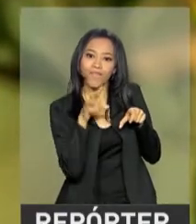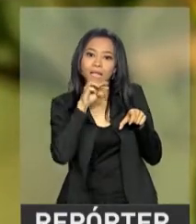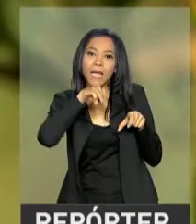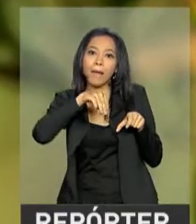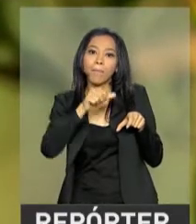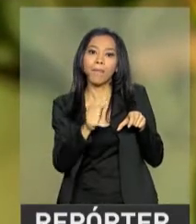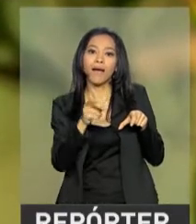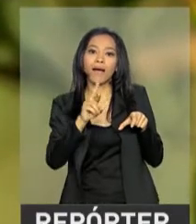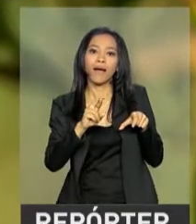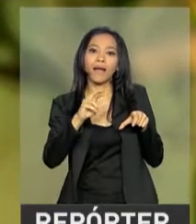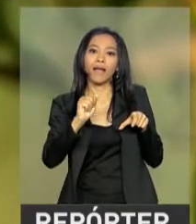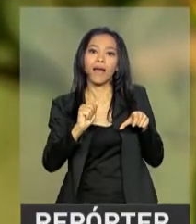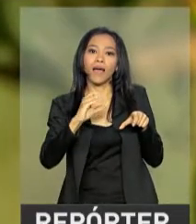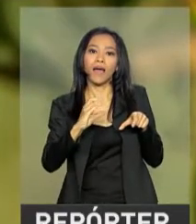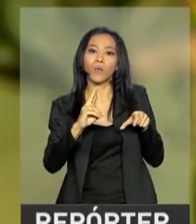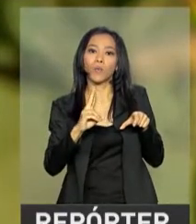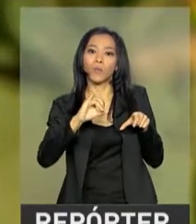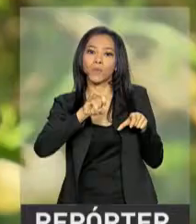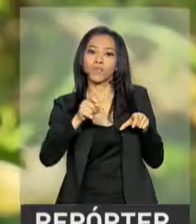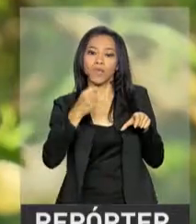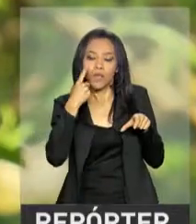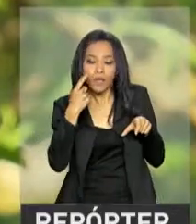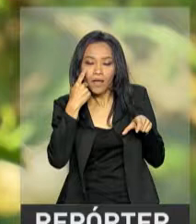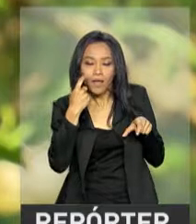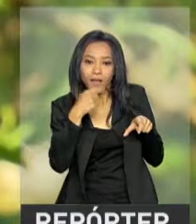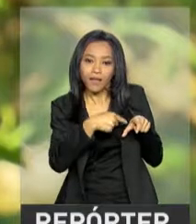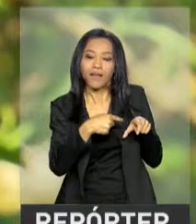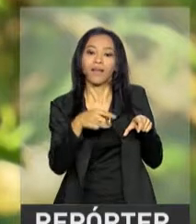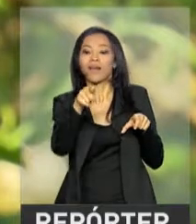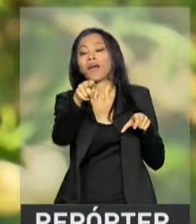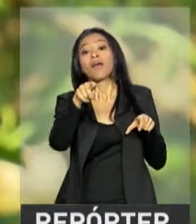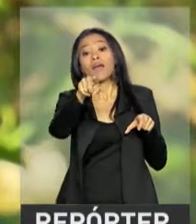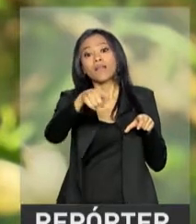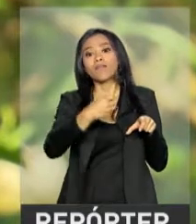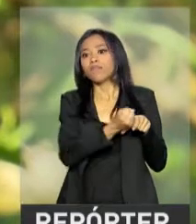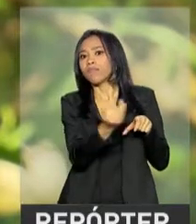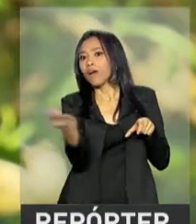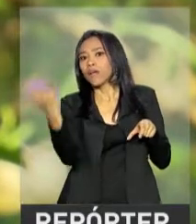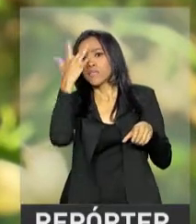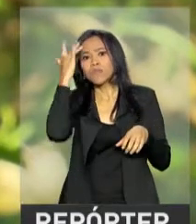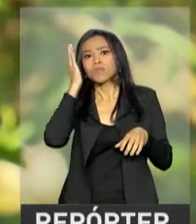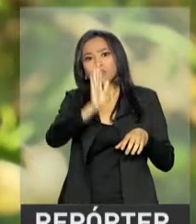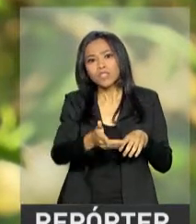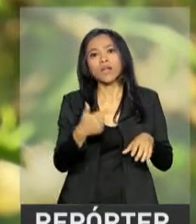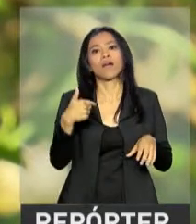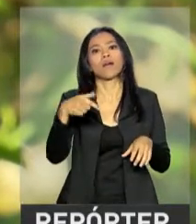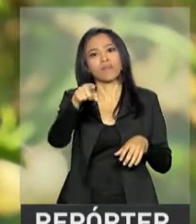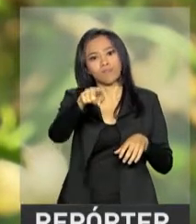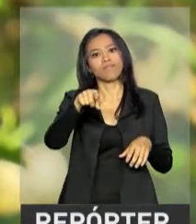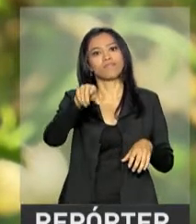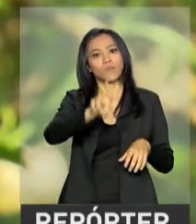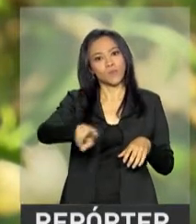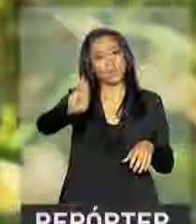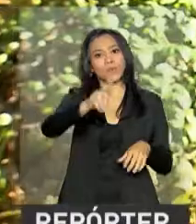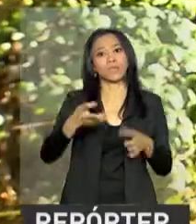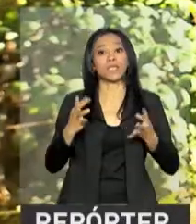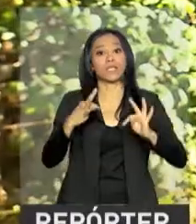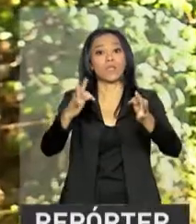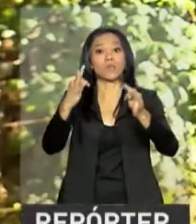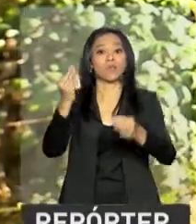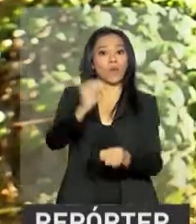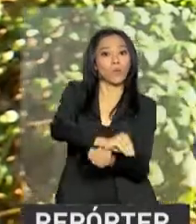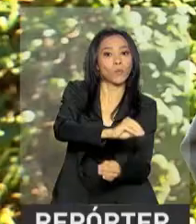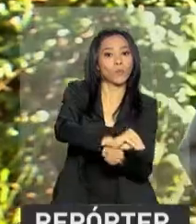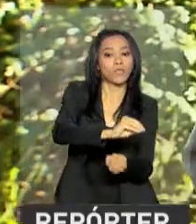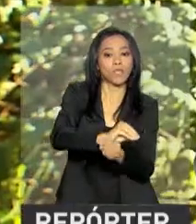pesquisa de mais de 20 anos da embrapa milhares de produtores rurais já foram beneficiados pela tecnologia seu